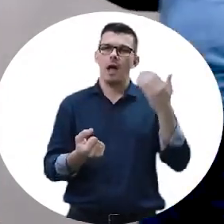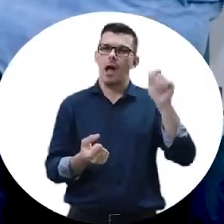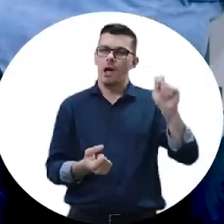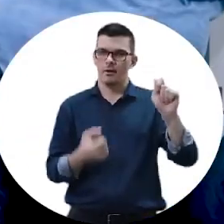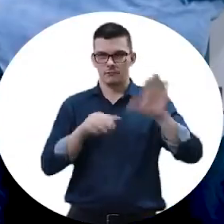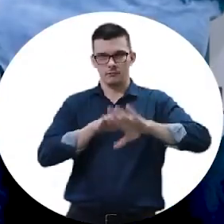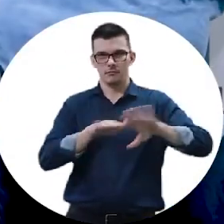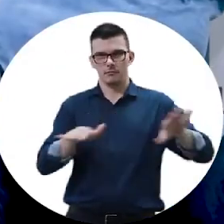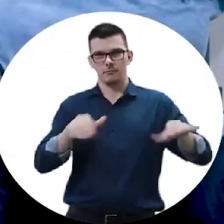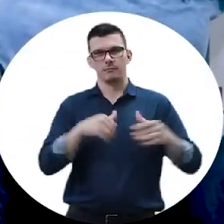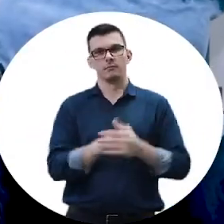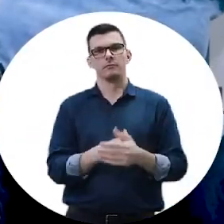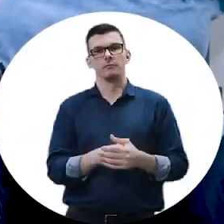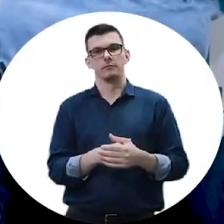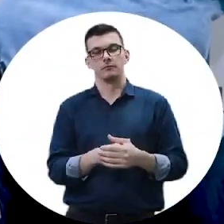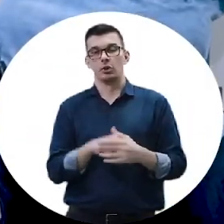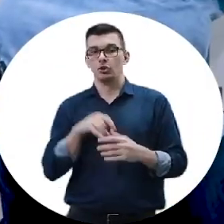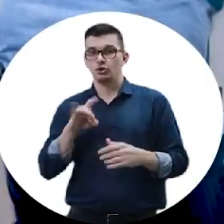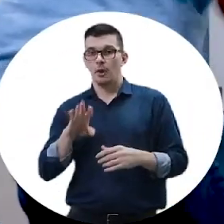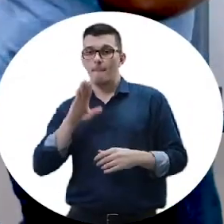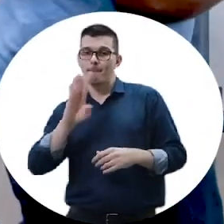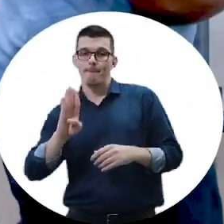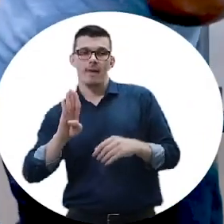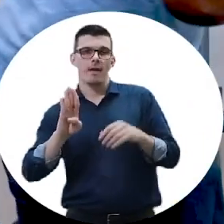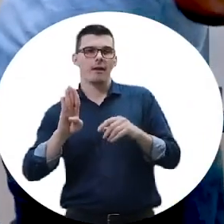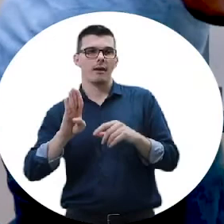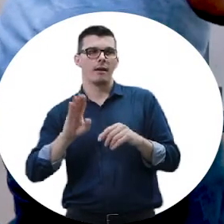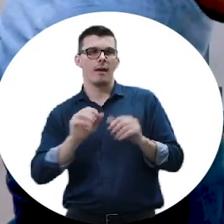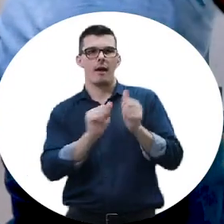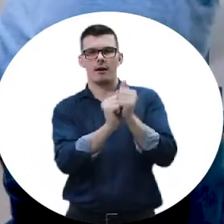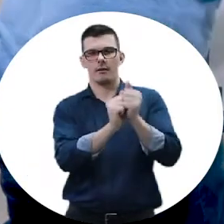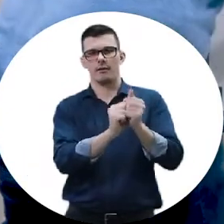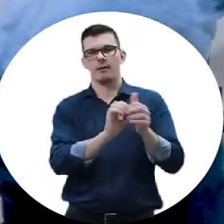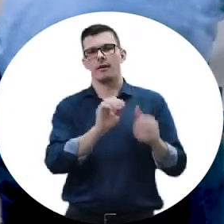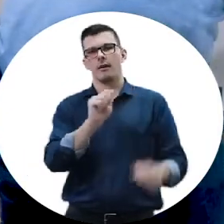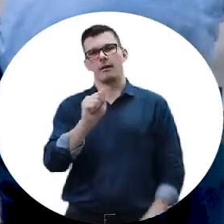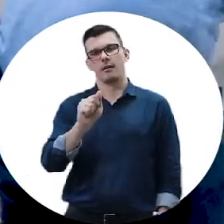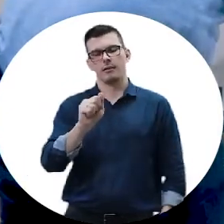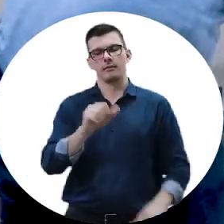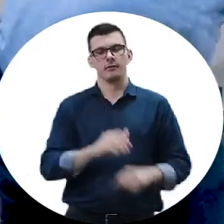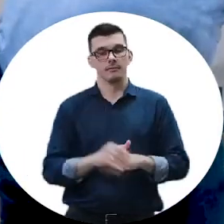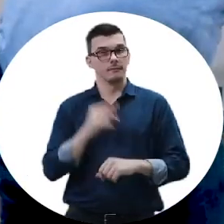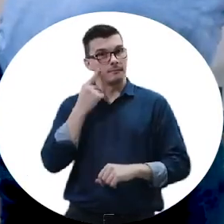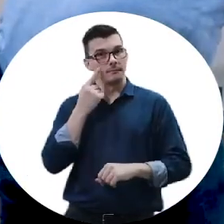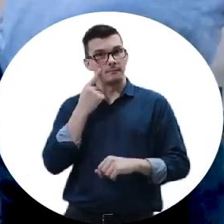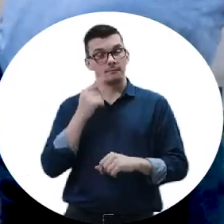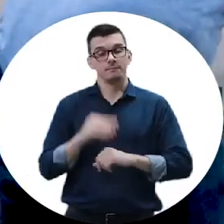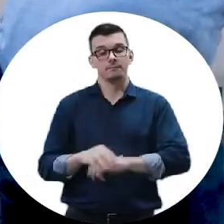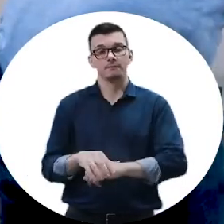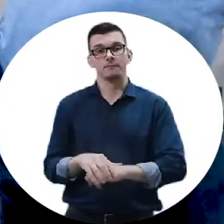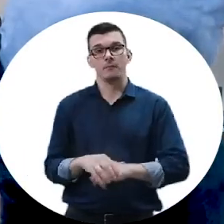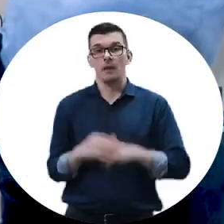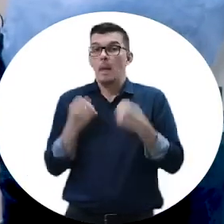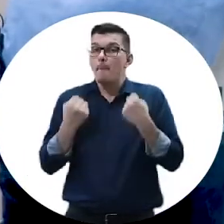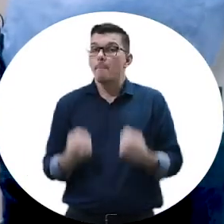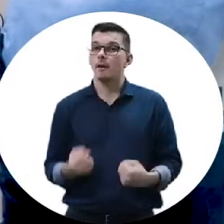aqui a tração que B está fazendo em A. No bloco B, quais são as forças que estão atuando? O peso de